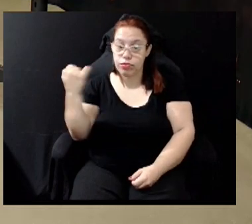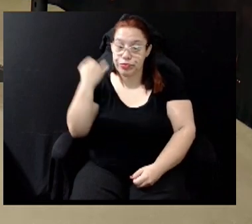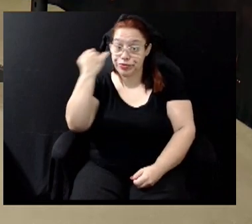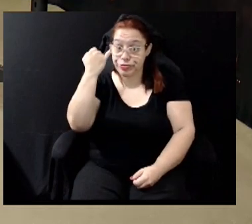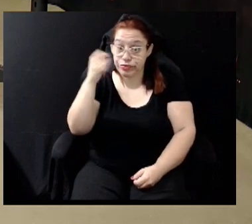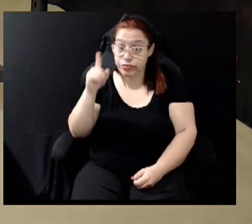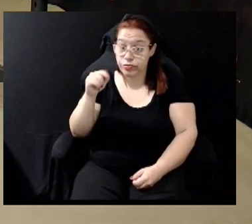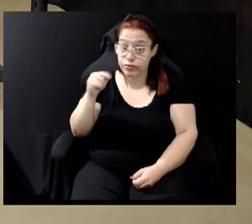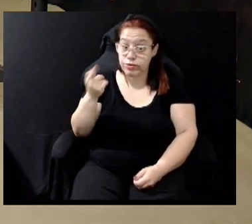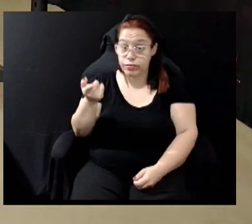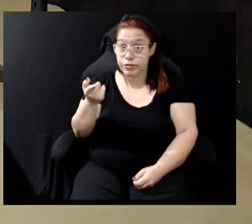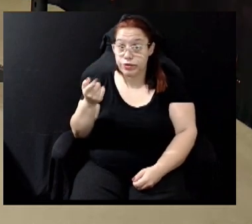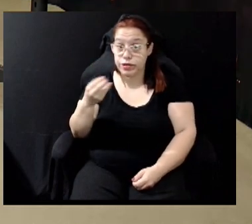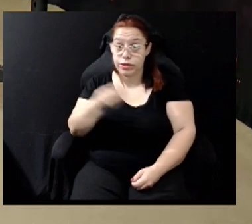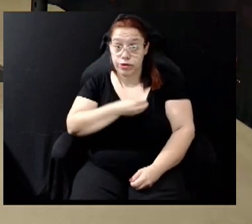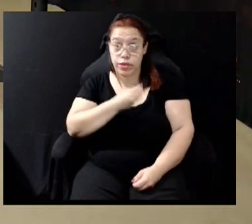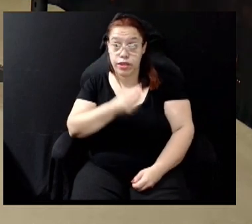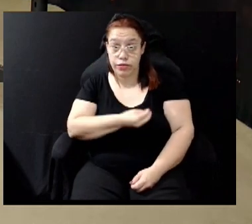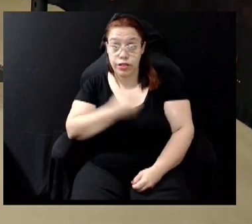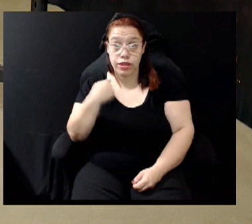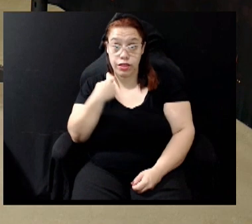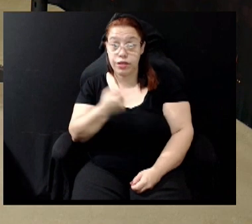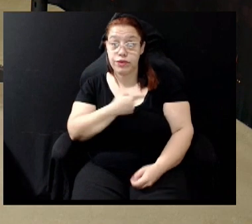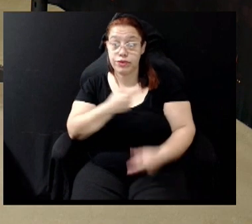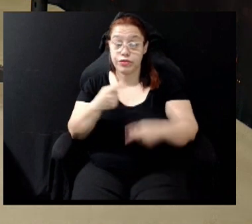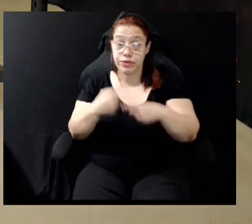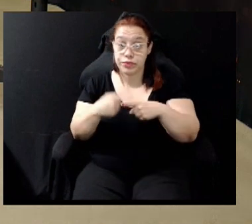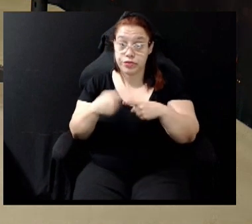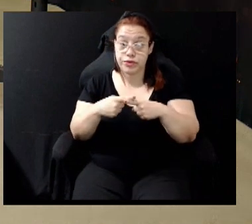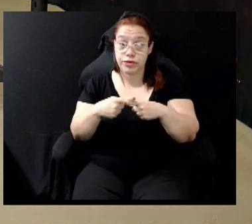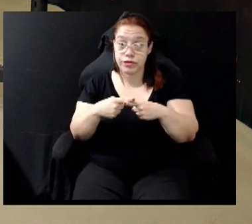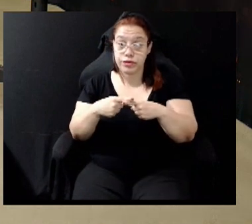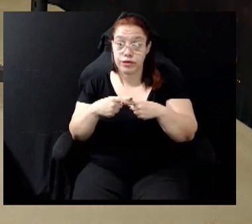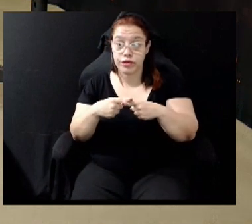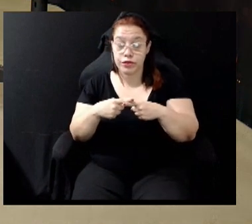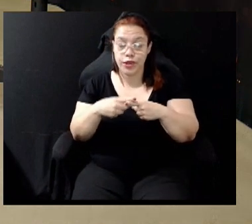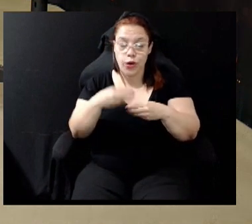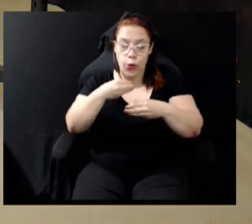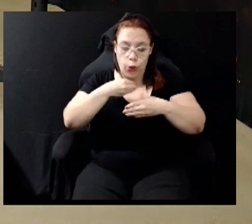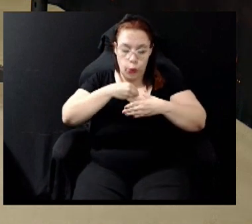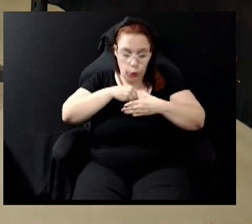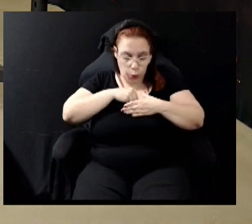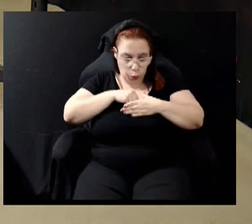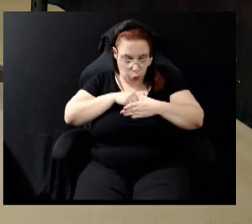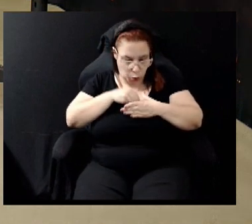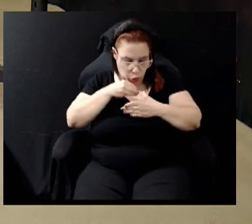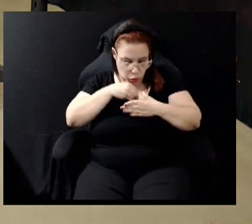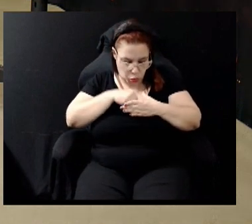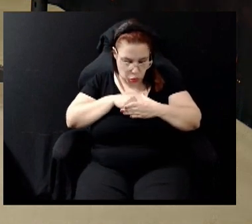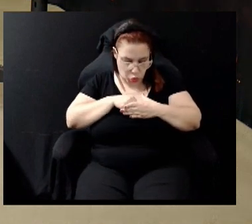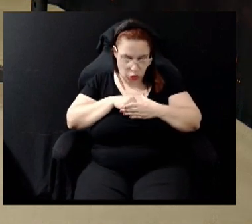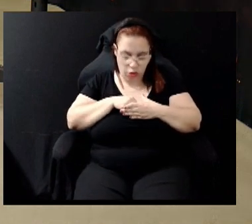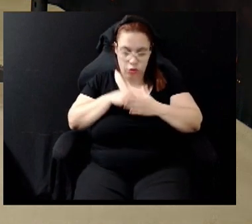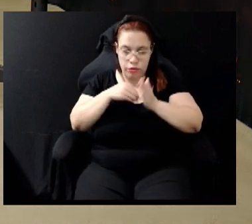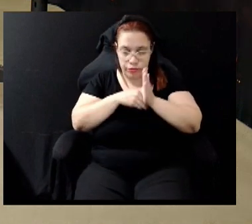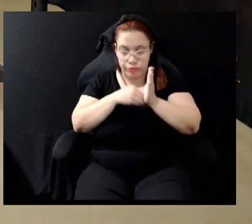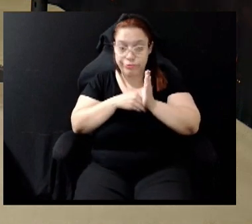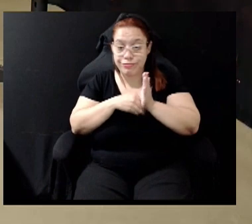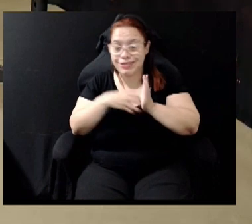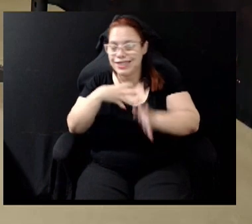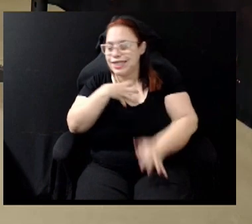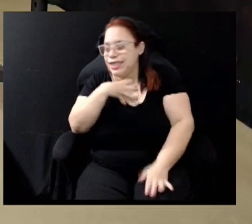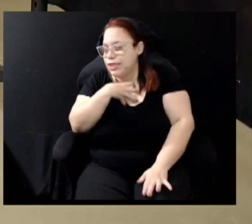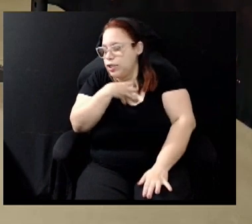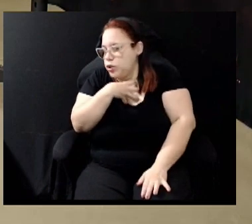importante para a vida da gente, porque é algo que ficou guardado e a gente vai levar para sempre, né? Esse sentimento de